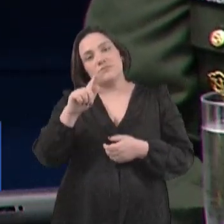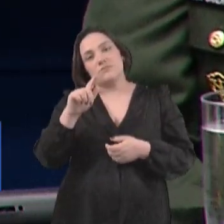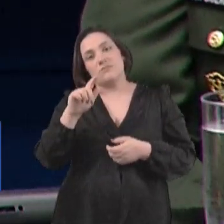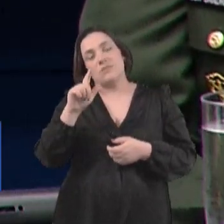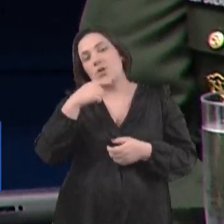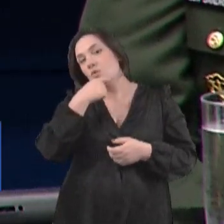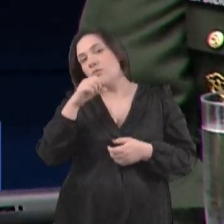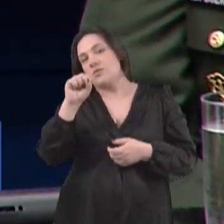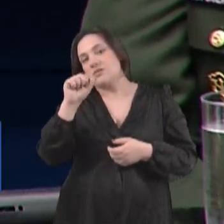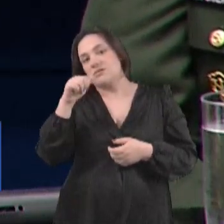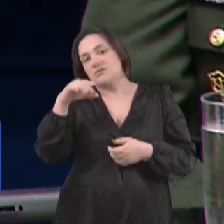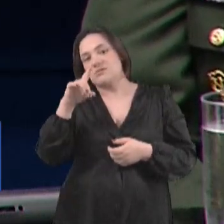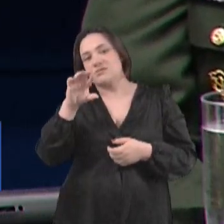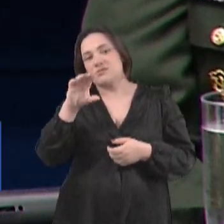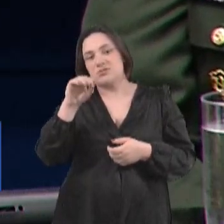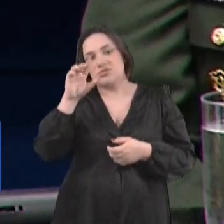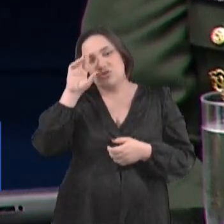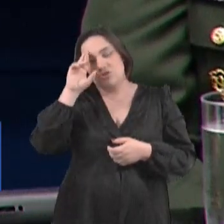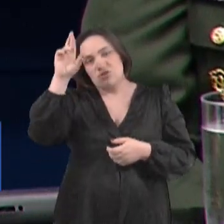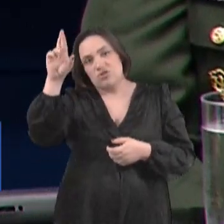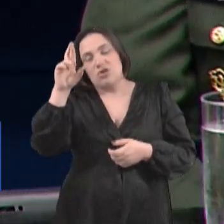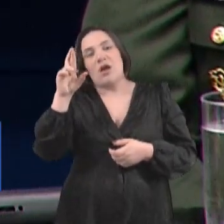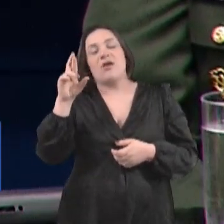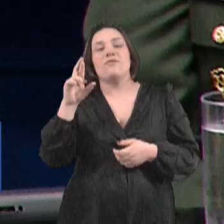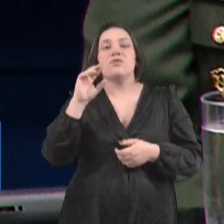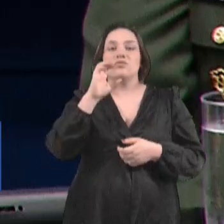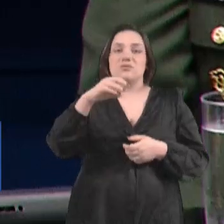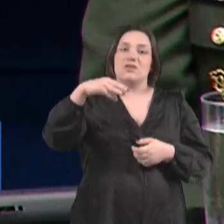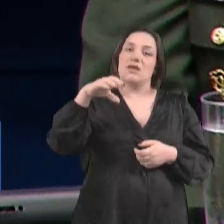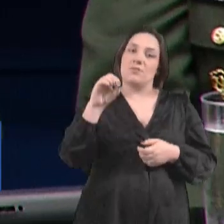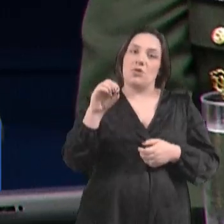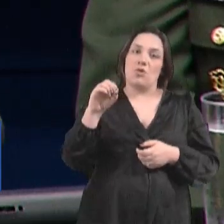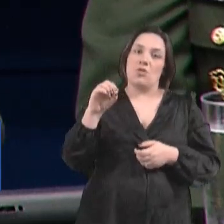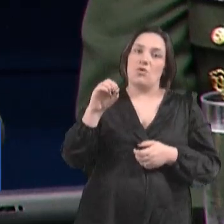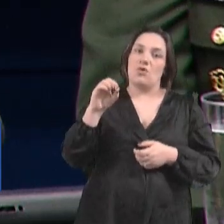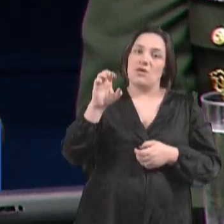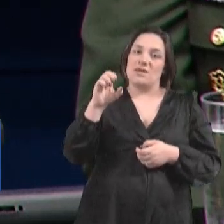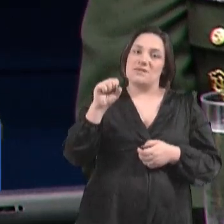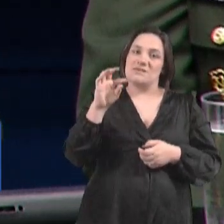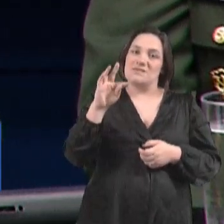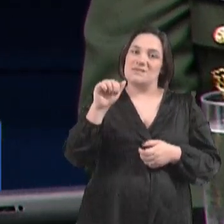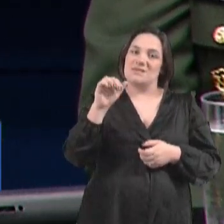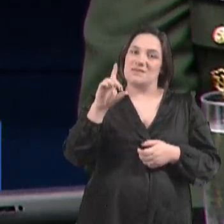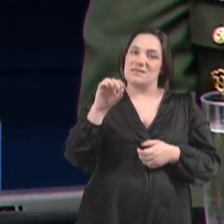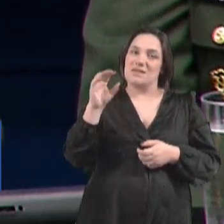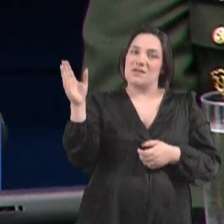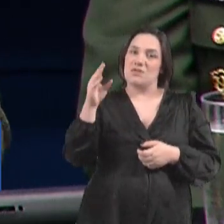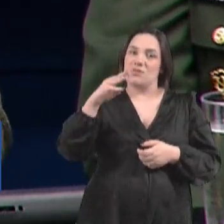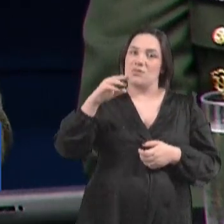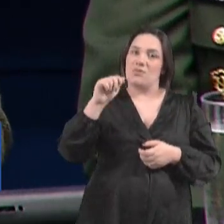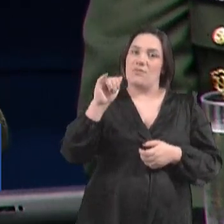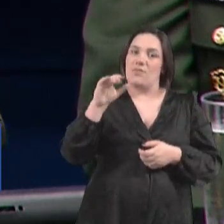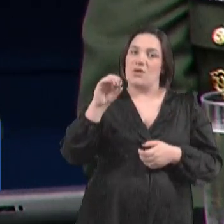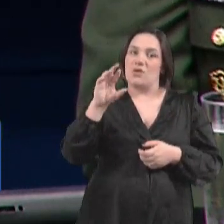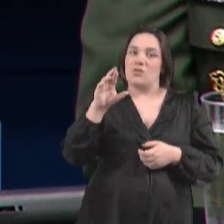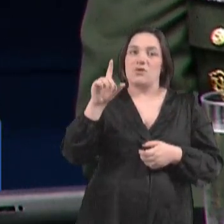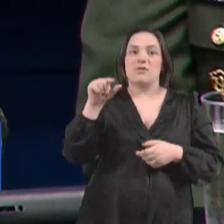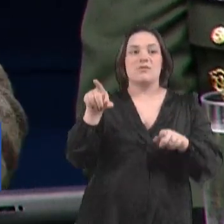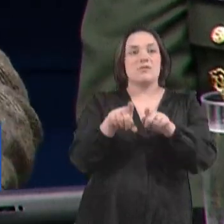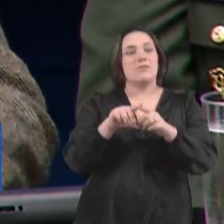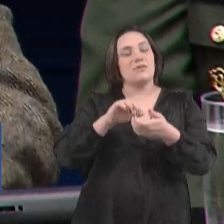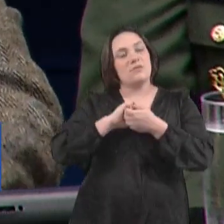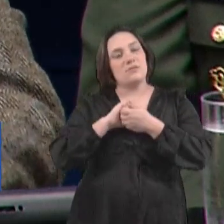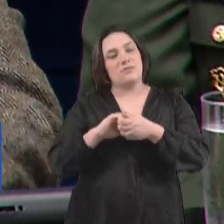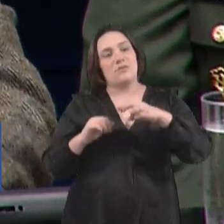Sandro Ernesto Gomes, chefe do Estado-Maior do Comando Militar do Oeste. Saudação, meu querido